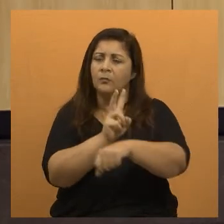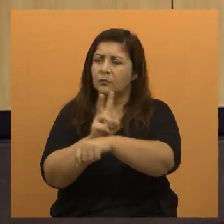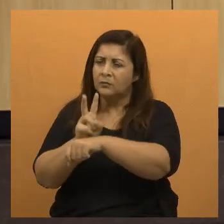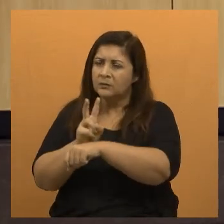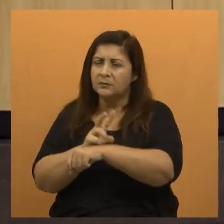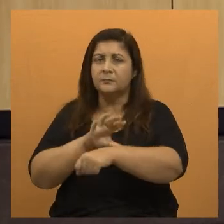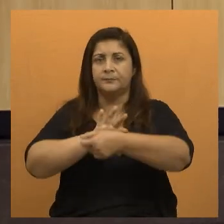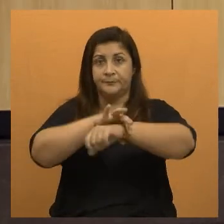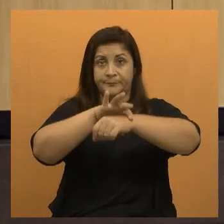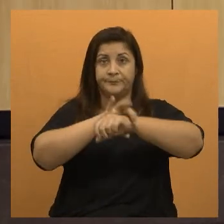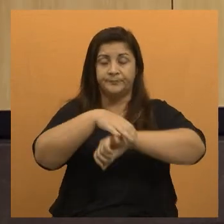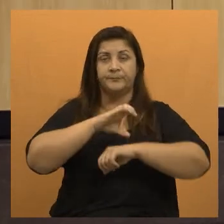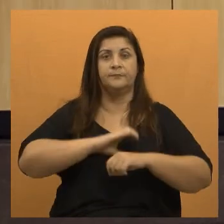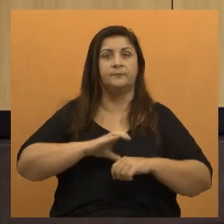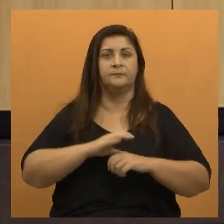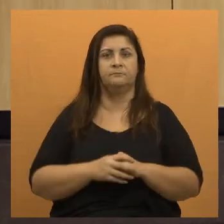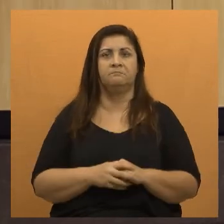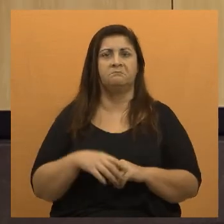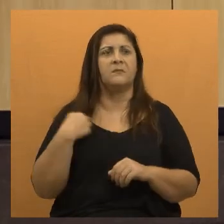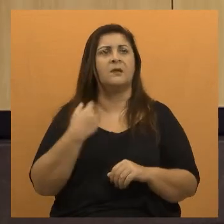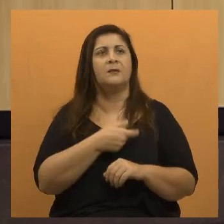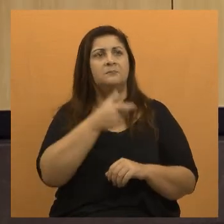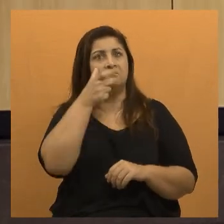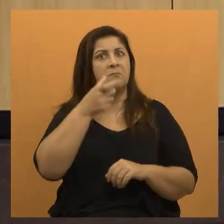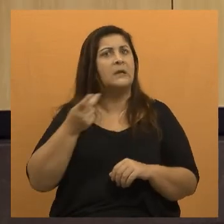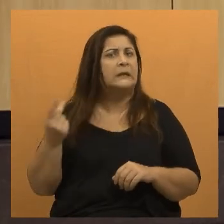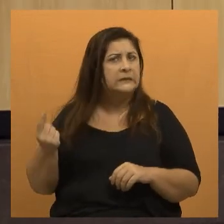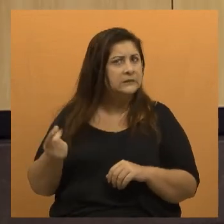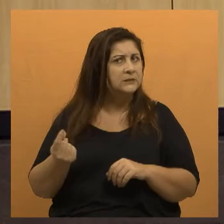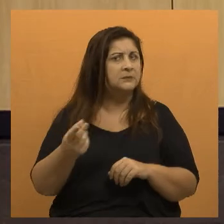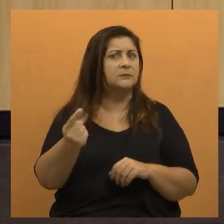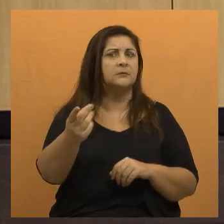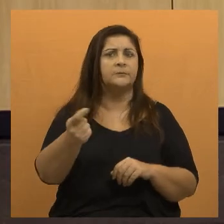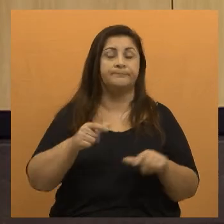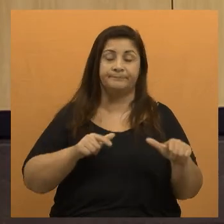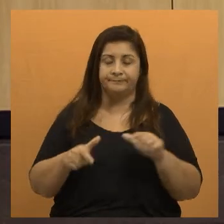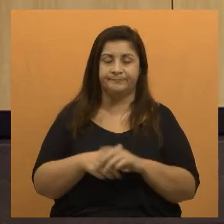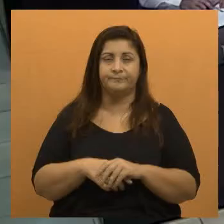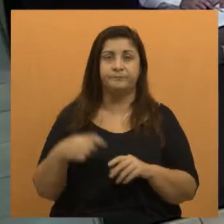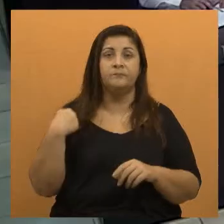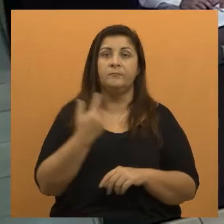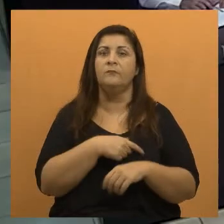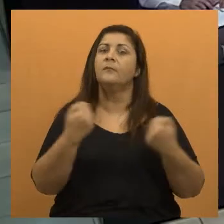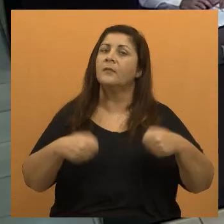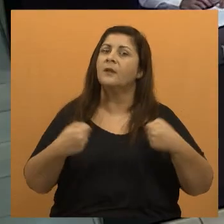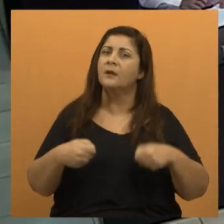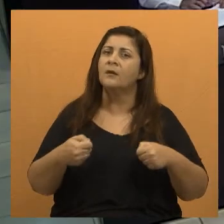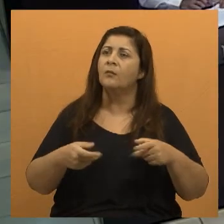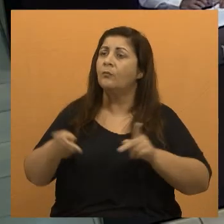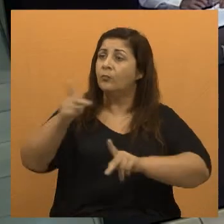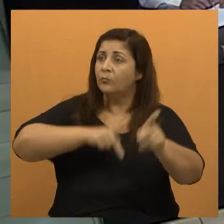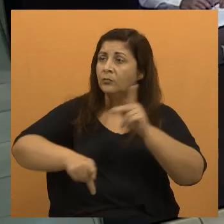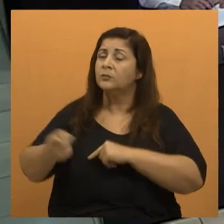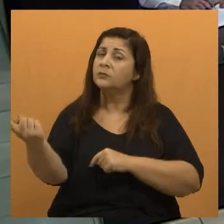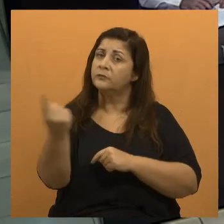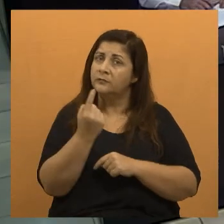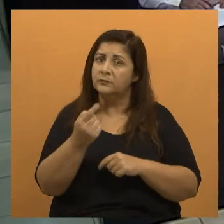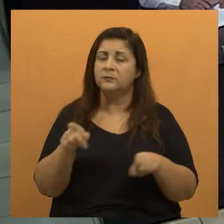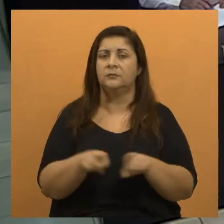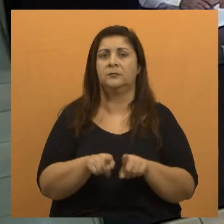município. E a gente vê que são bravadores muitos anos, né, Tereza? E a gente precisa que a comunidade também participe,